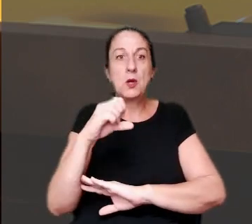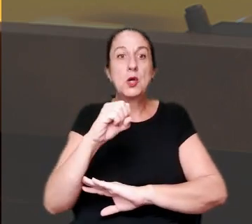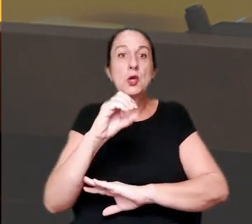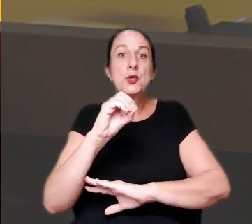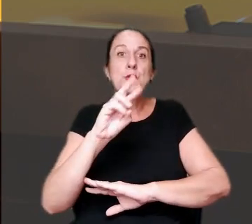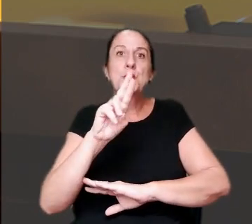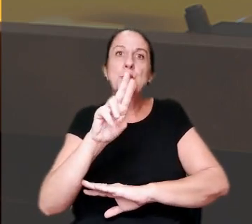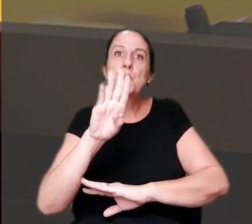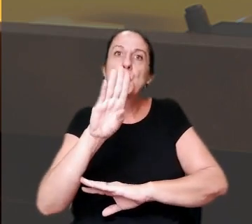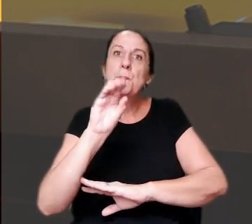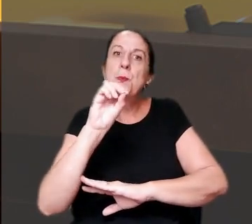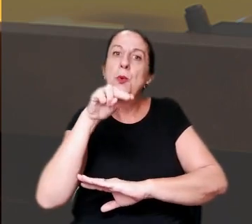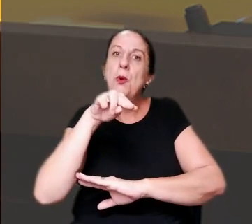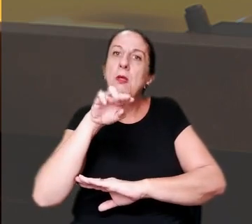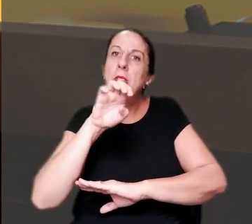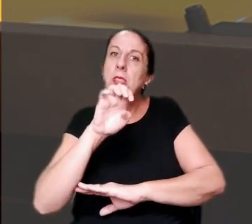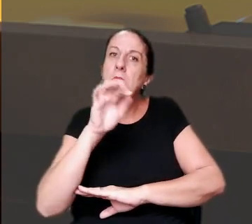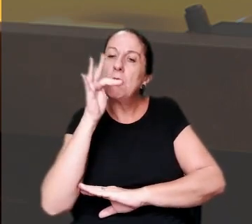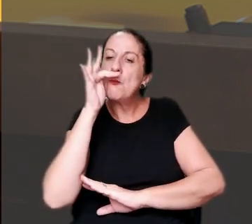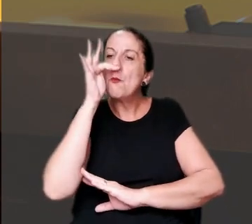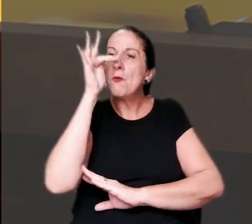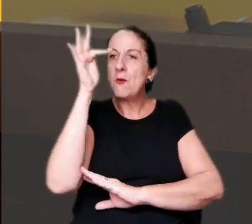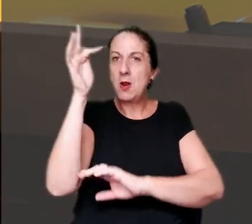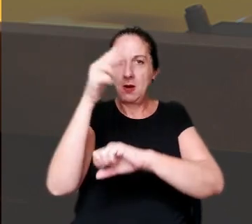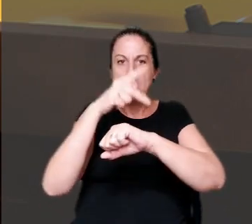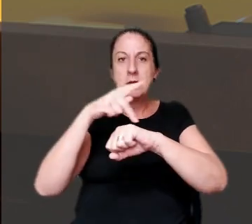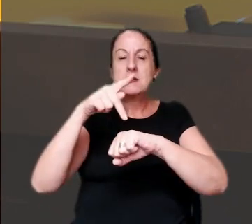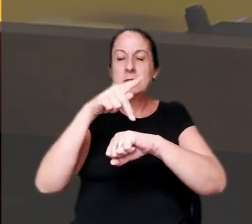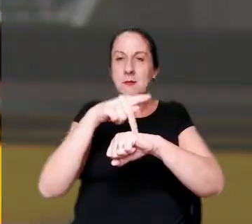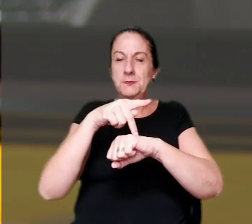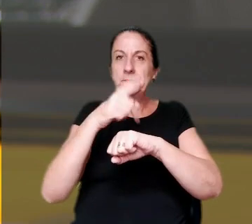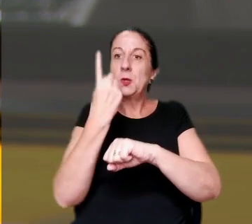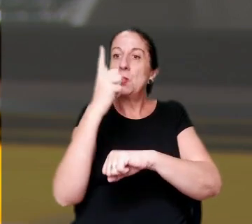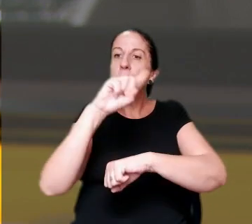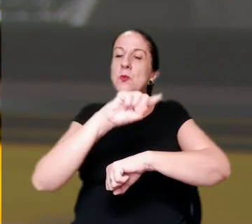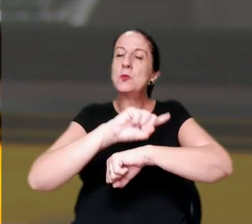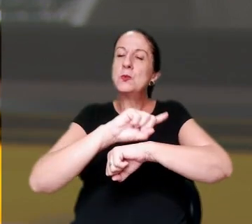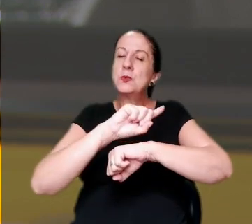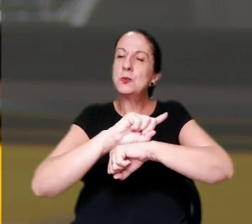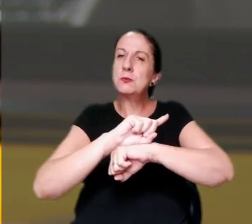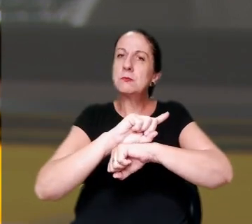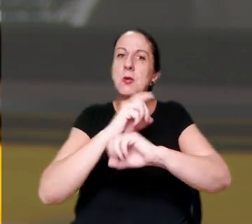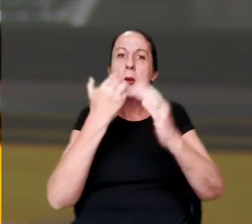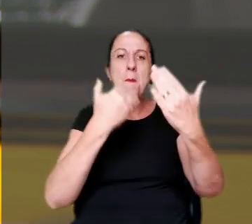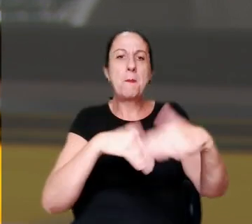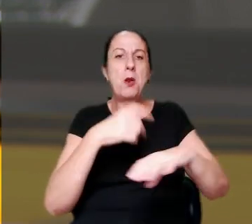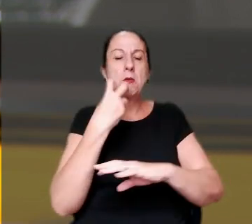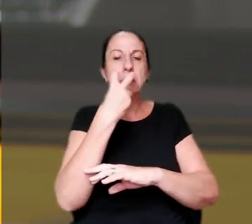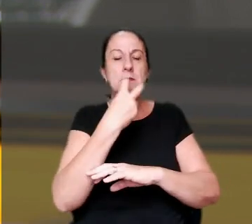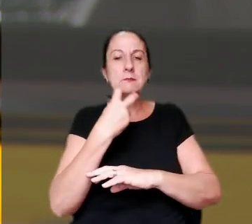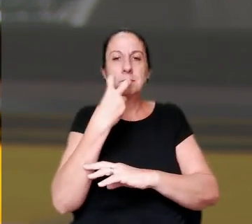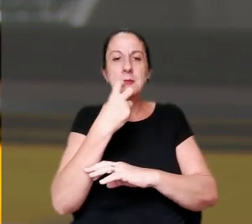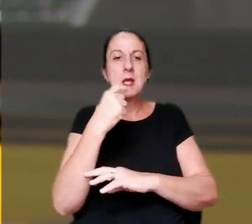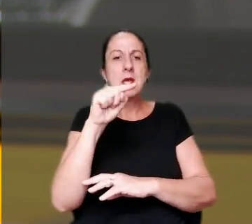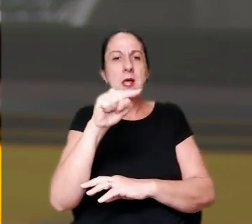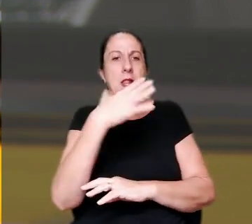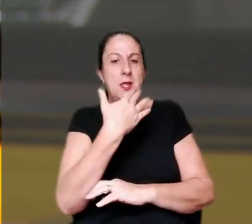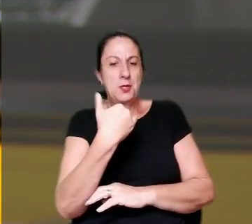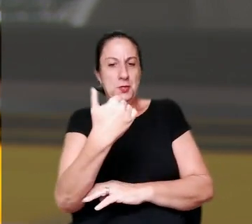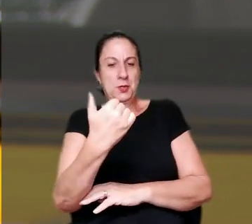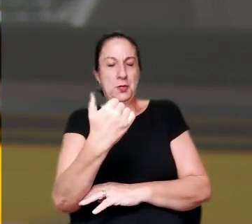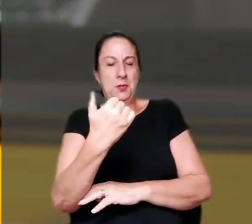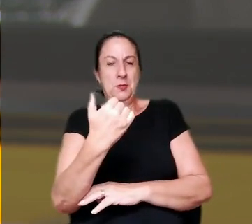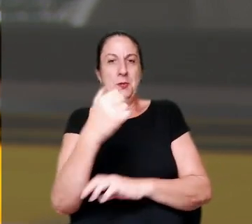recém-formada na Sorbonne, onde foi fazer mestrado de francês. E um dia, uma prova